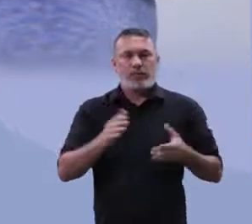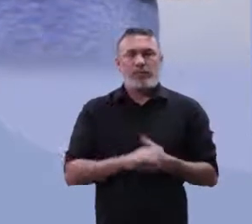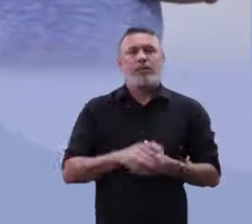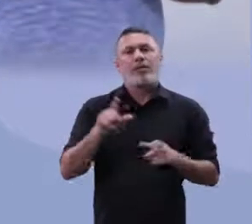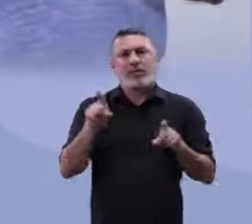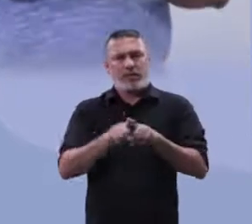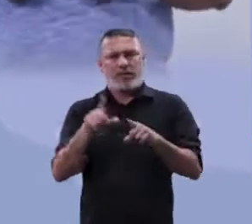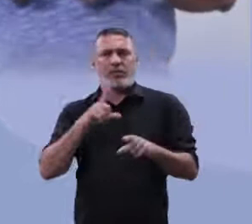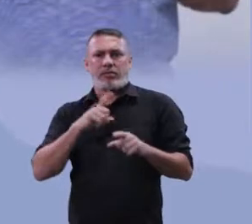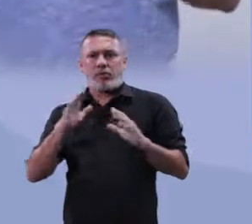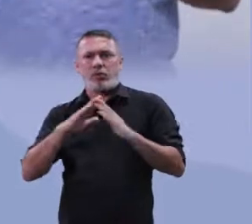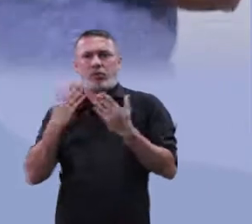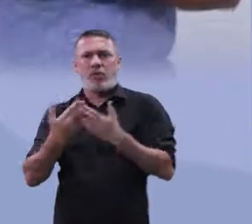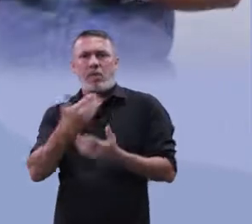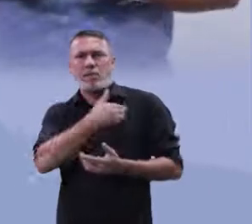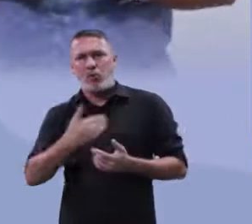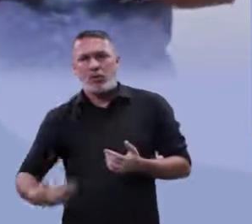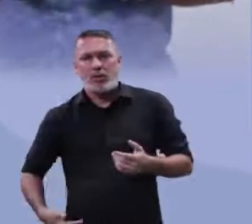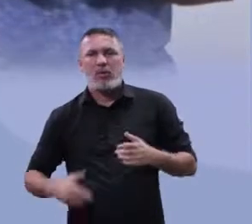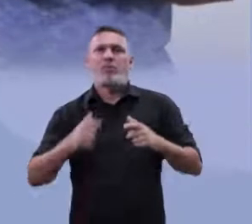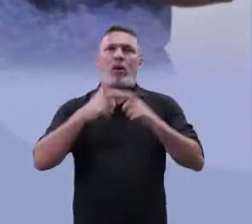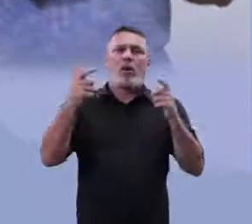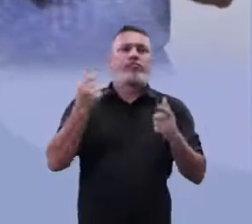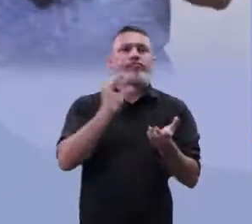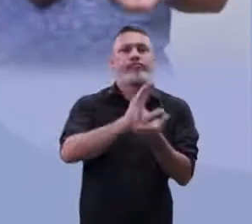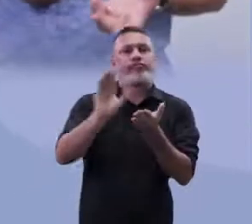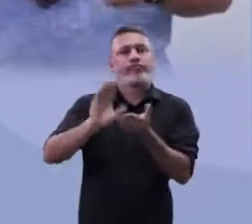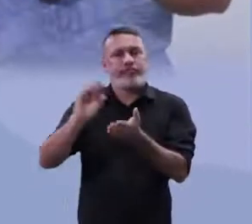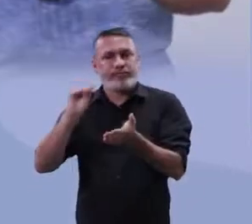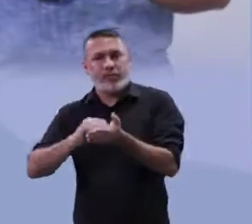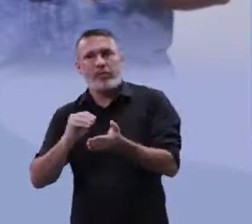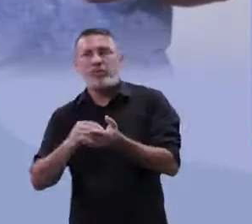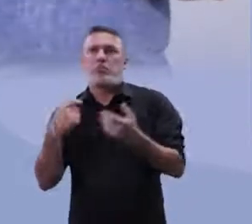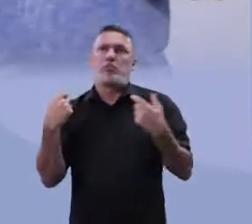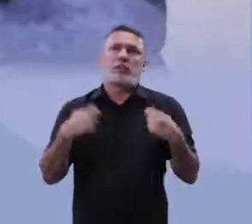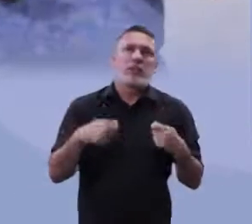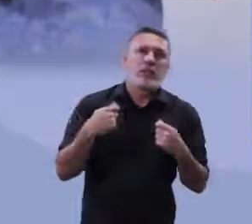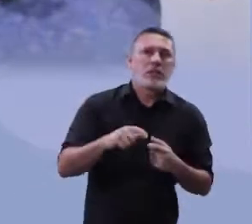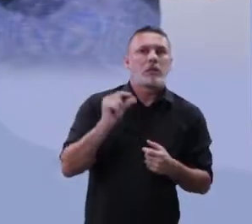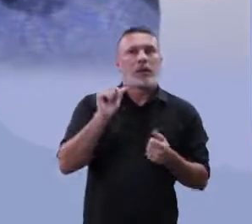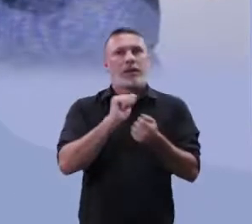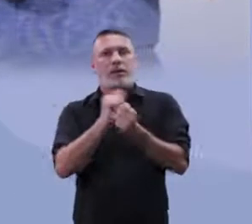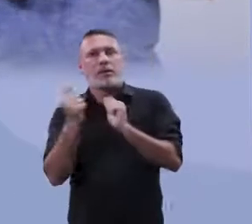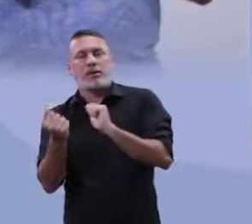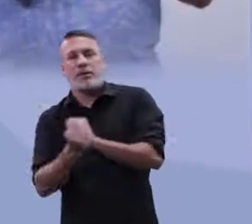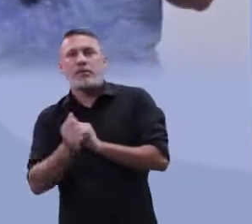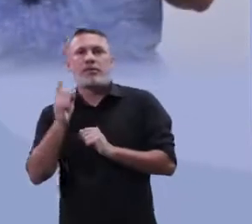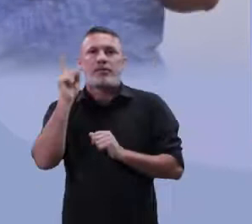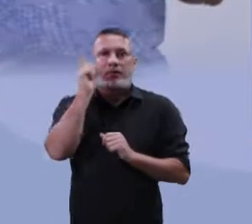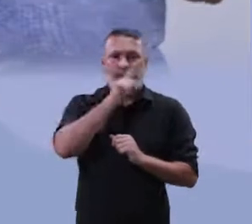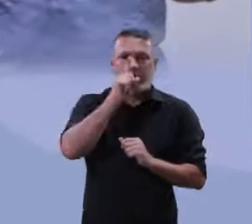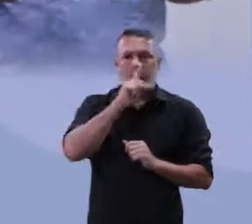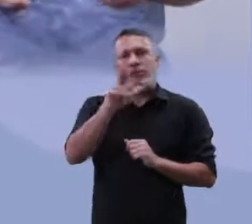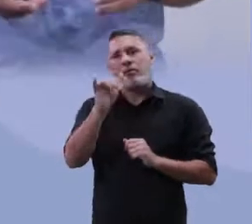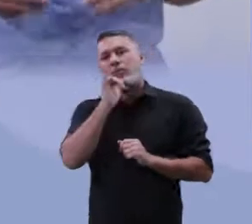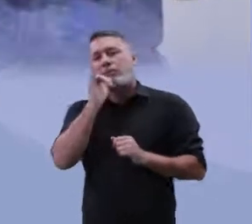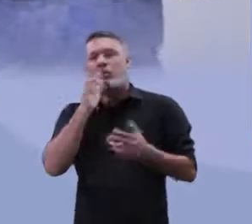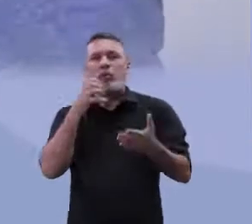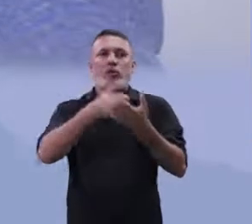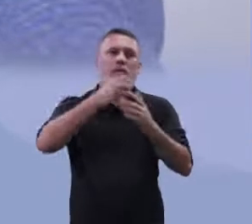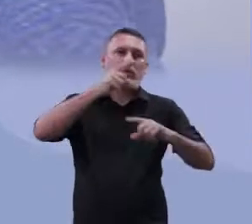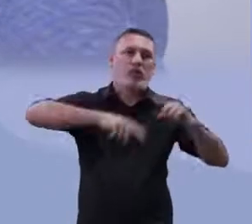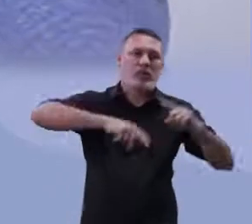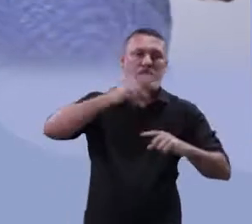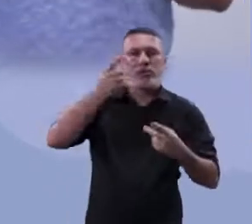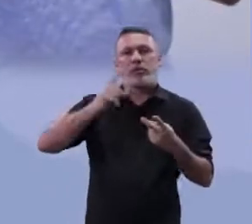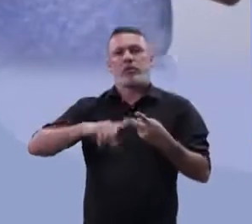públicas também não têm acesso a recursos financeiros necessário para fazer adaptações, como comprar equipamentos,